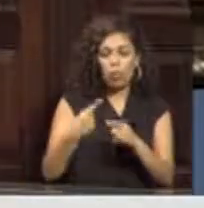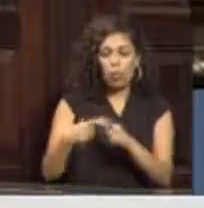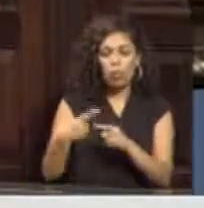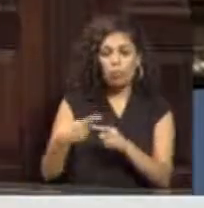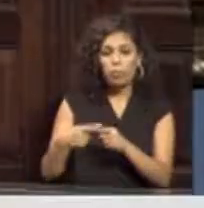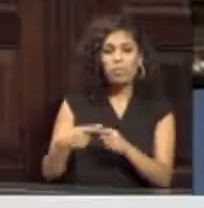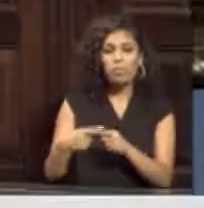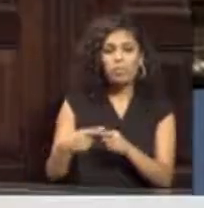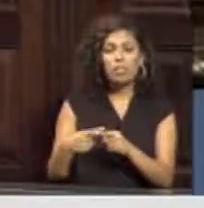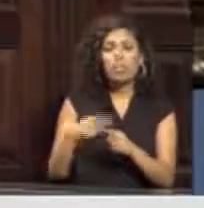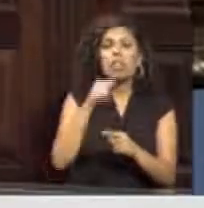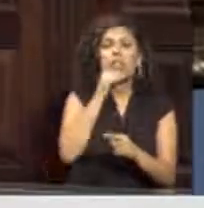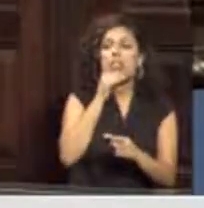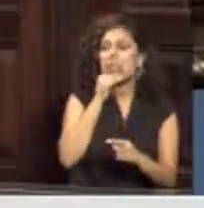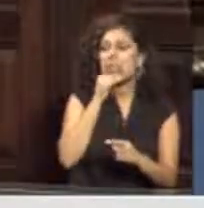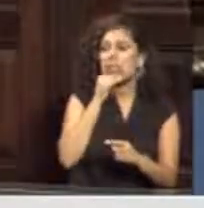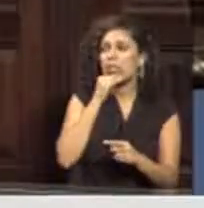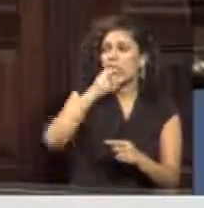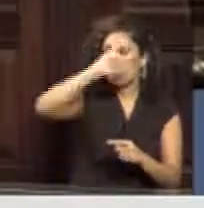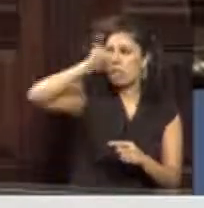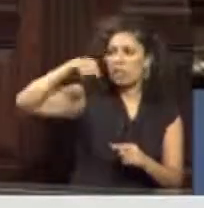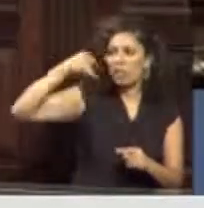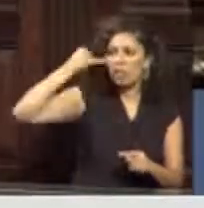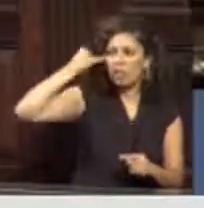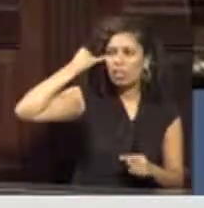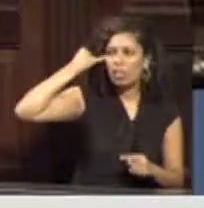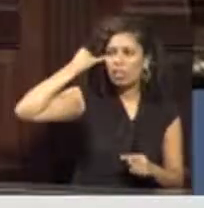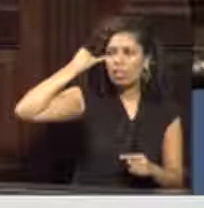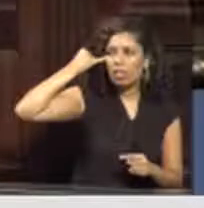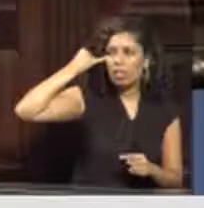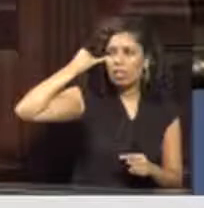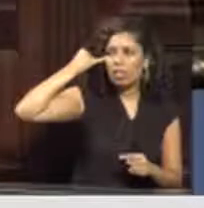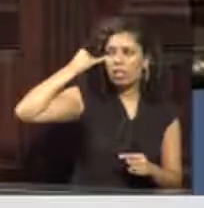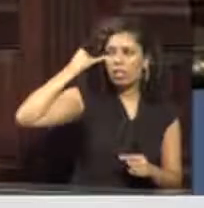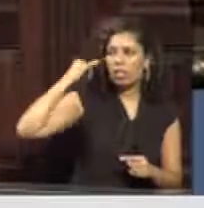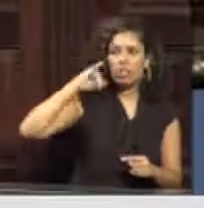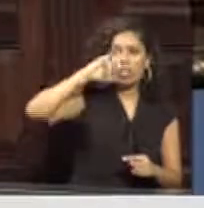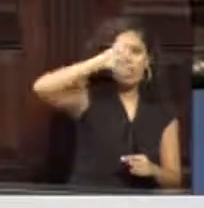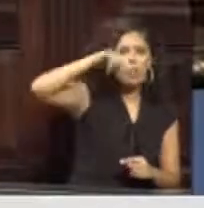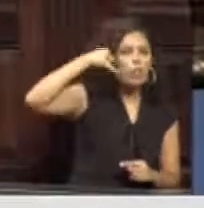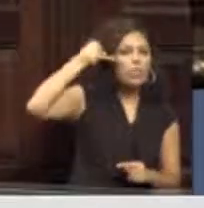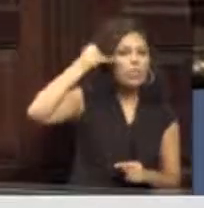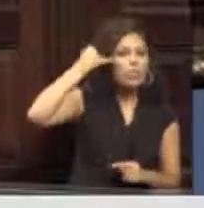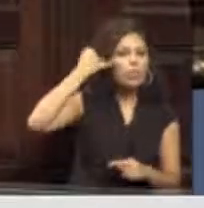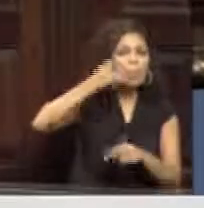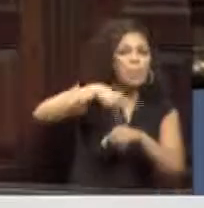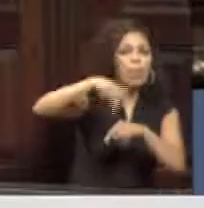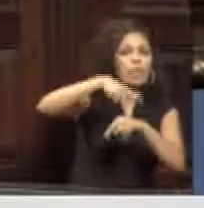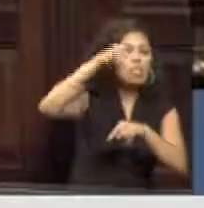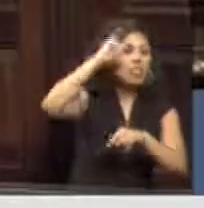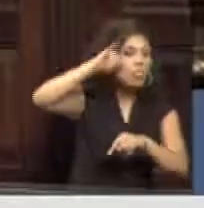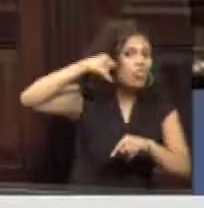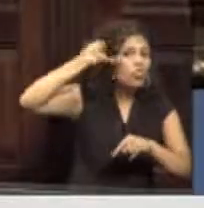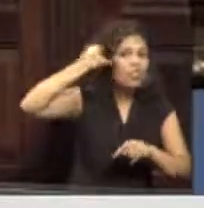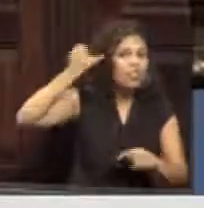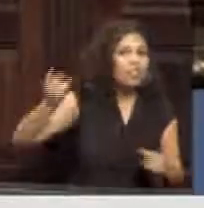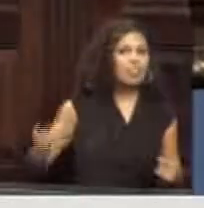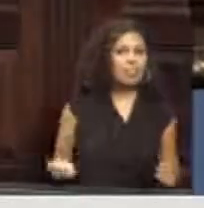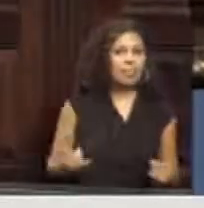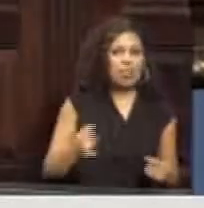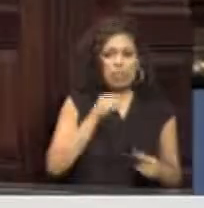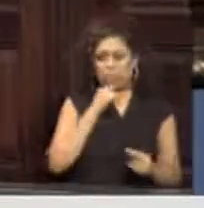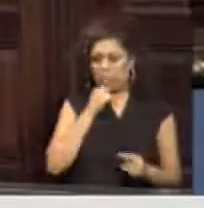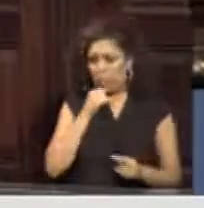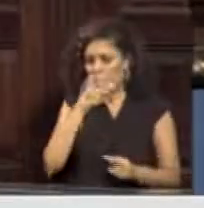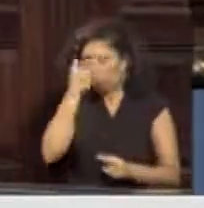mandarim, porque sabem que o interesse é vender exatamente para o capital